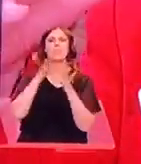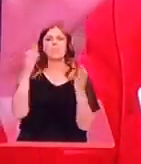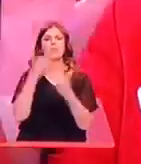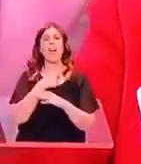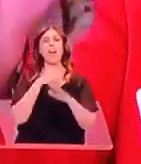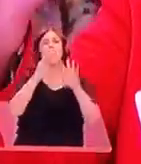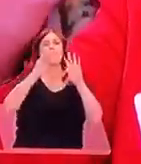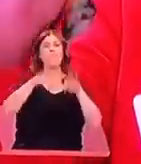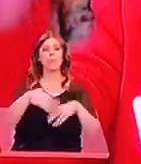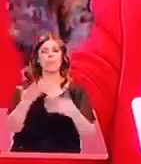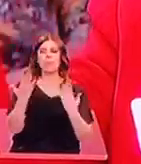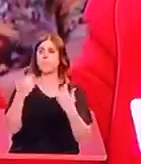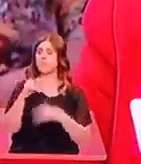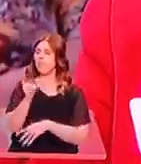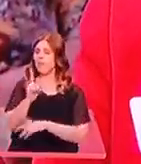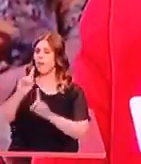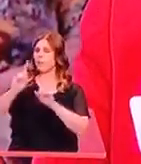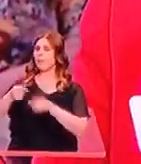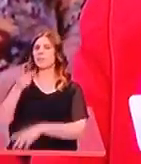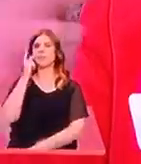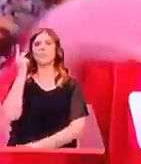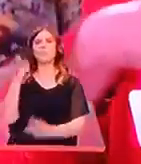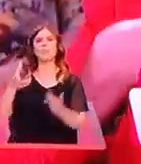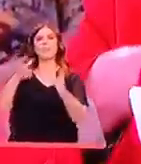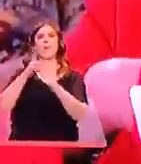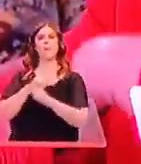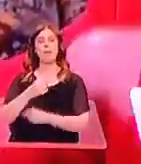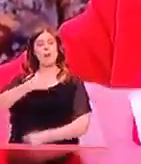é o fim, mas é o início de uma nova vida.